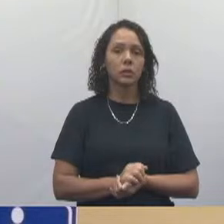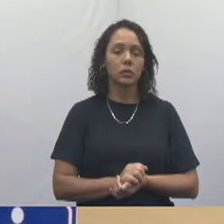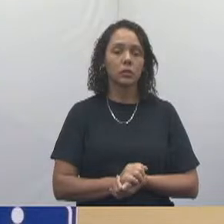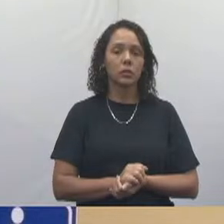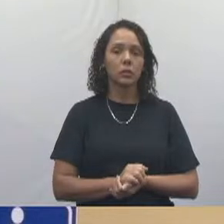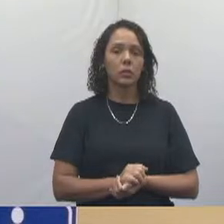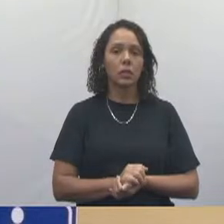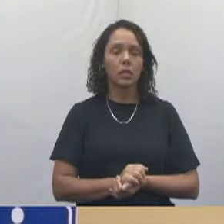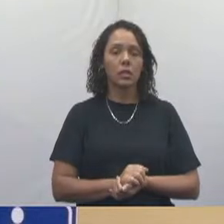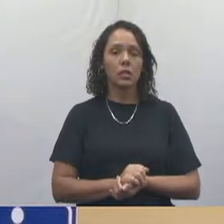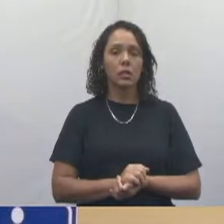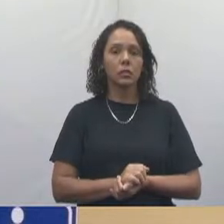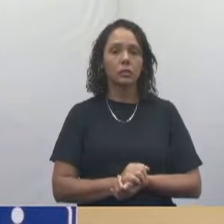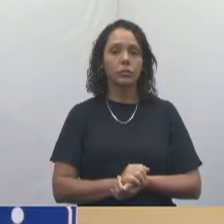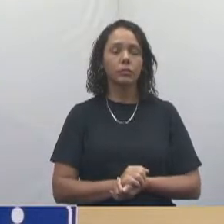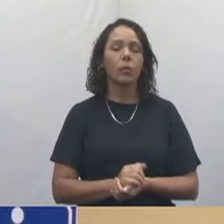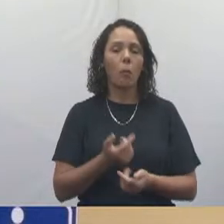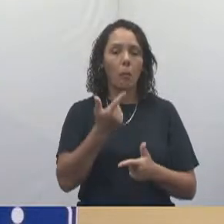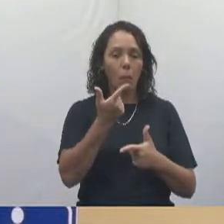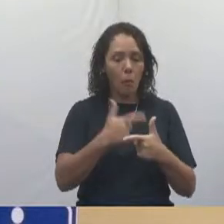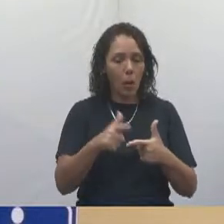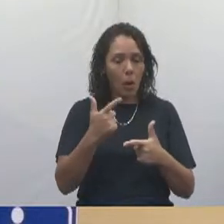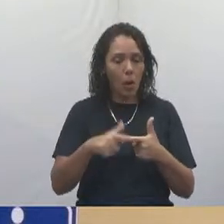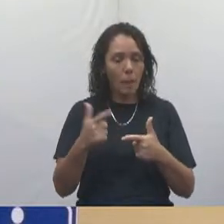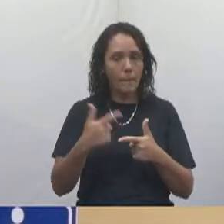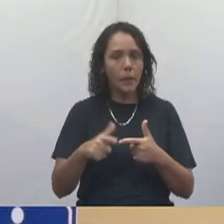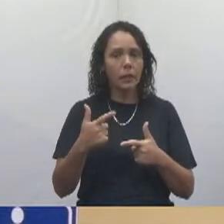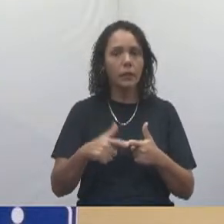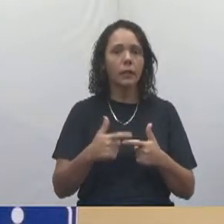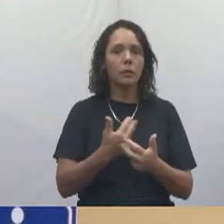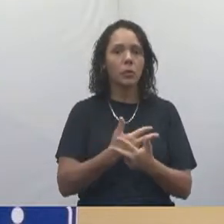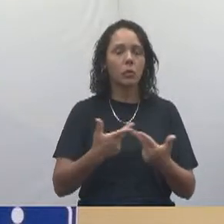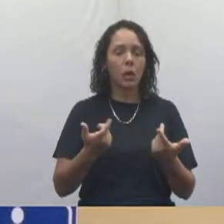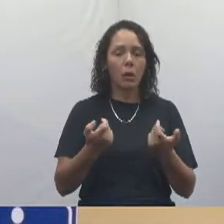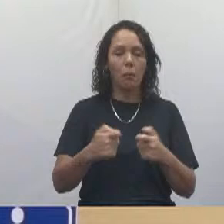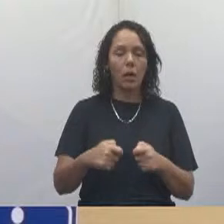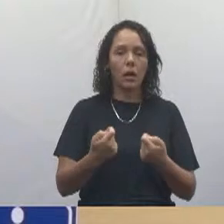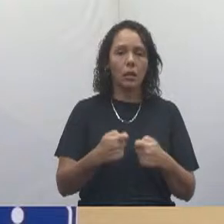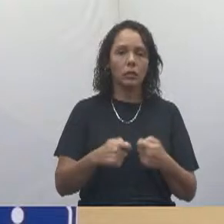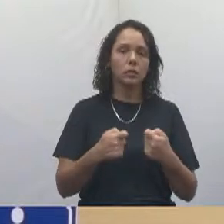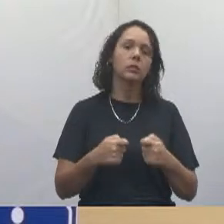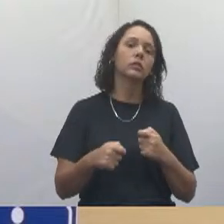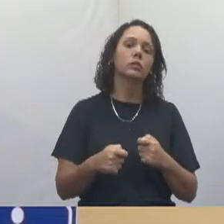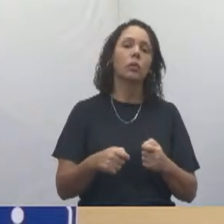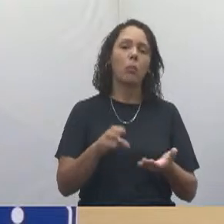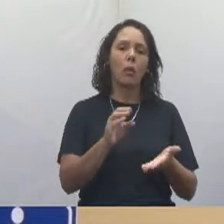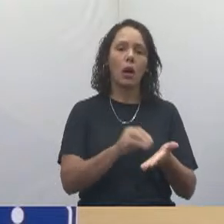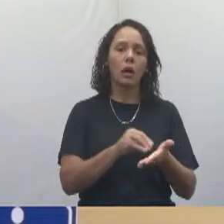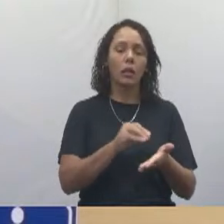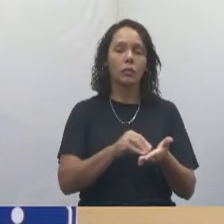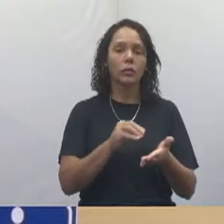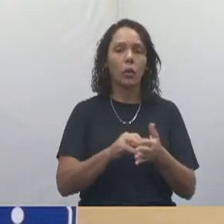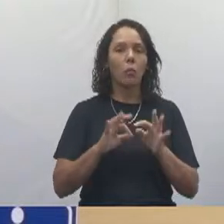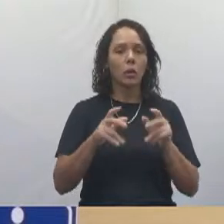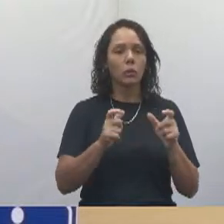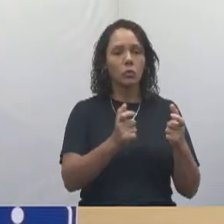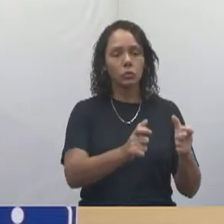levantamentos formais dos problemas, necessidades e deficiências para todos os setores da